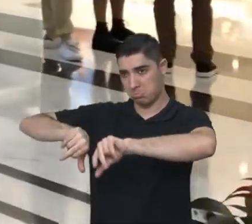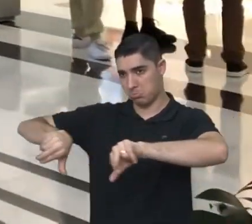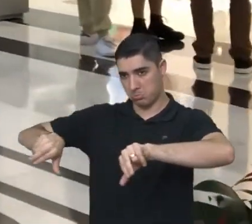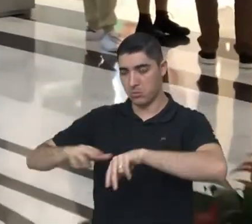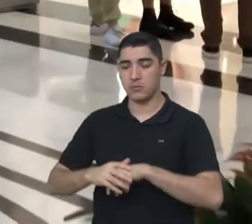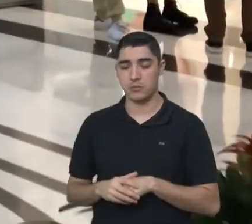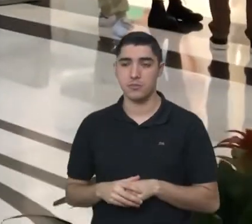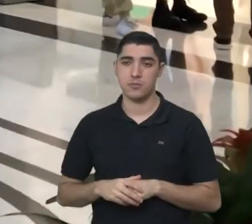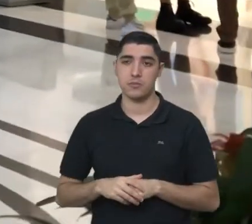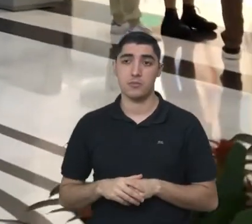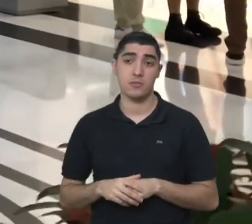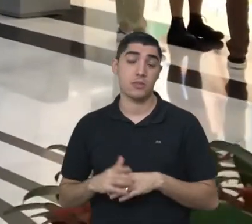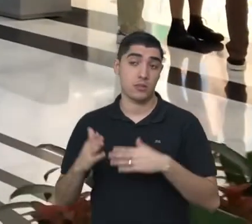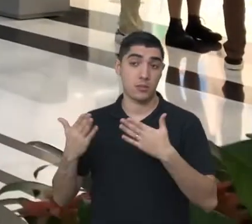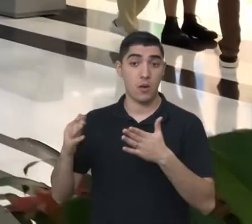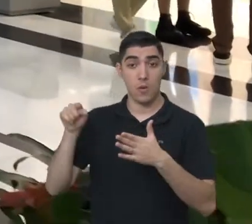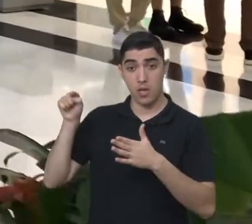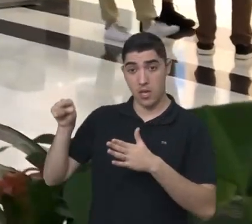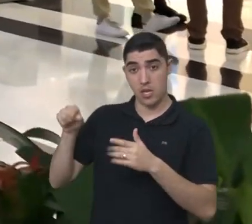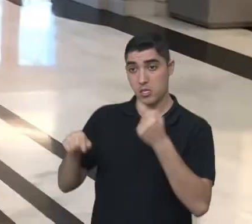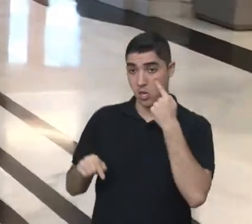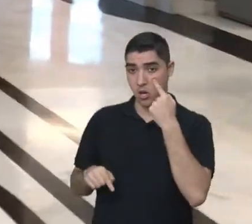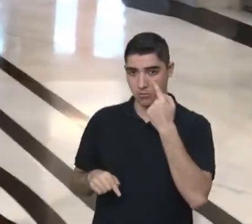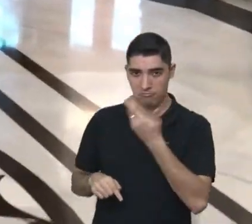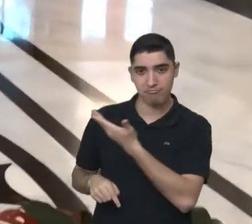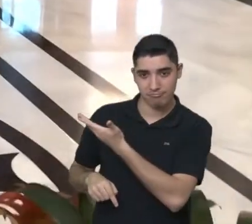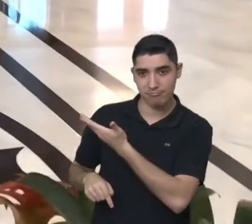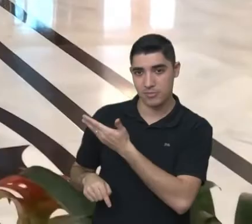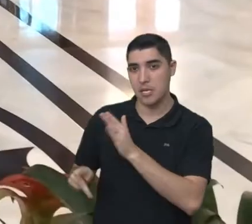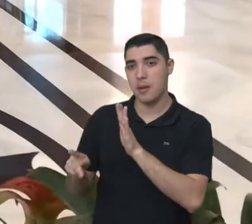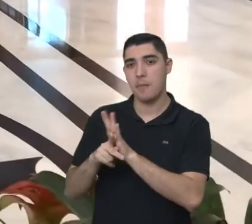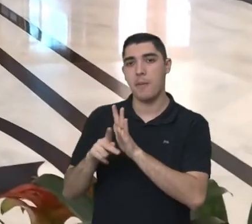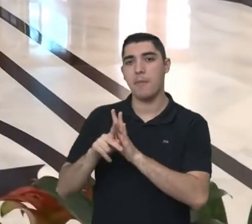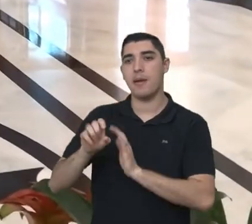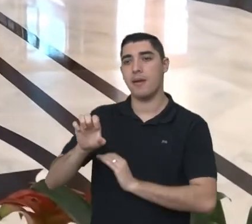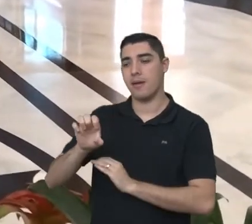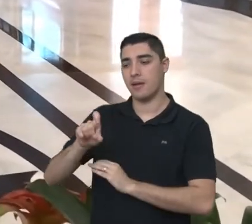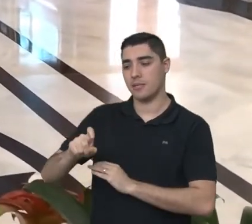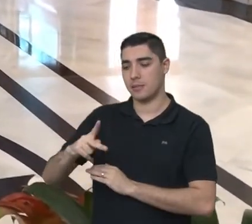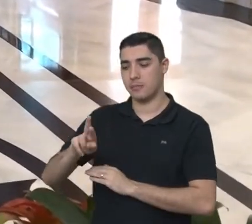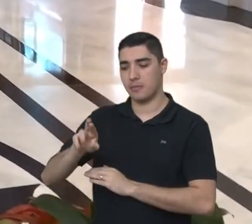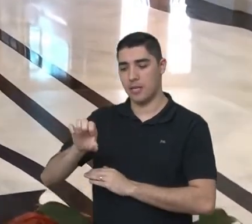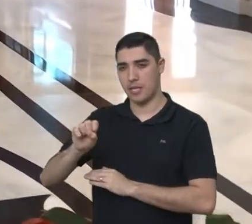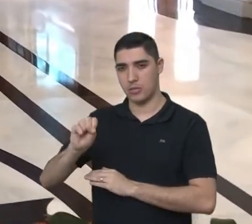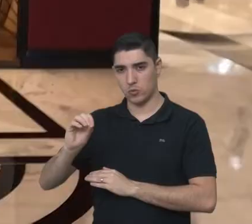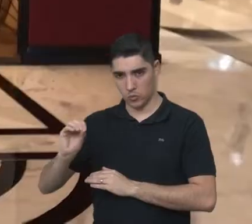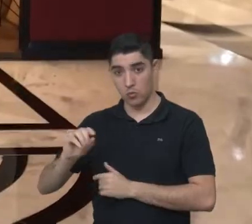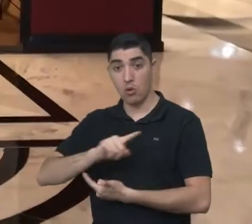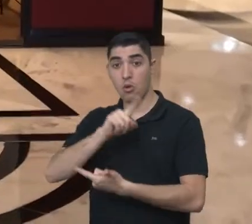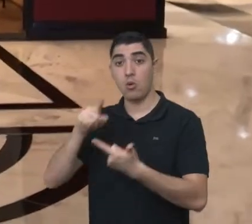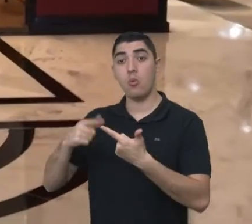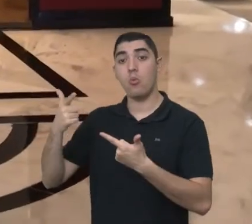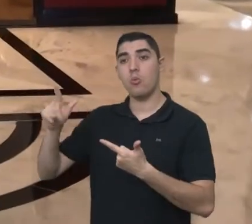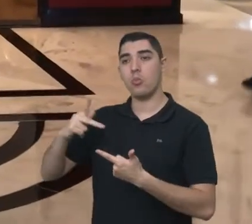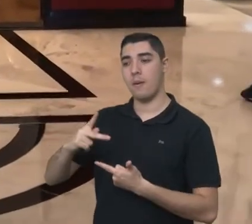né? E esse foi da Nespresso, patrocinador da Nespresso, e o outro foi da Premier Pet.